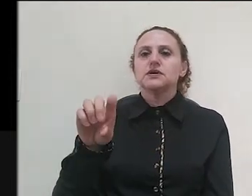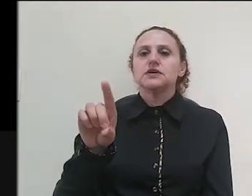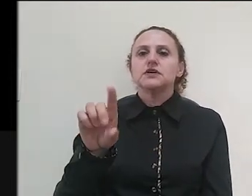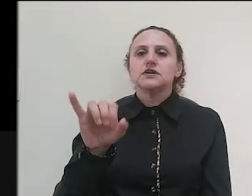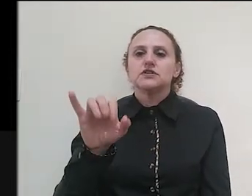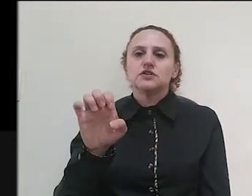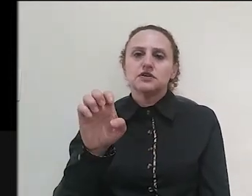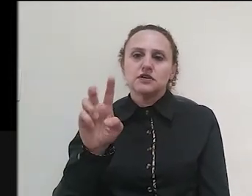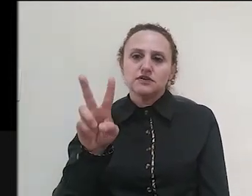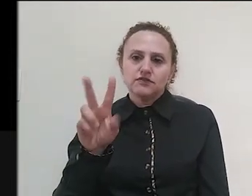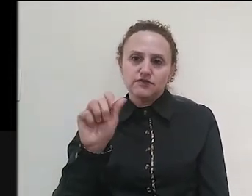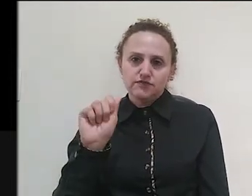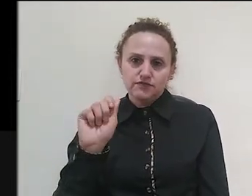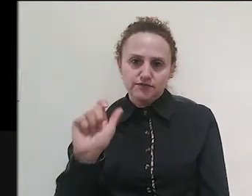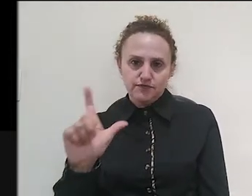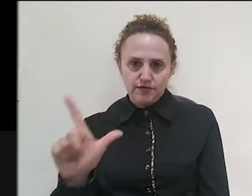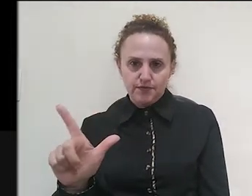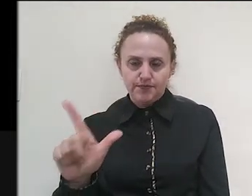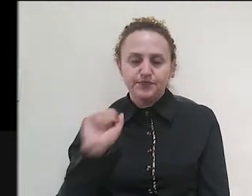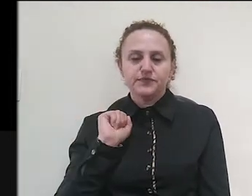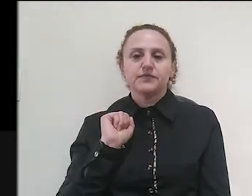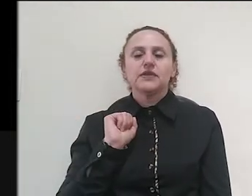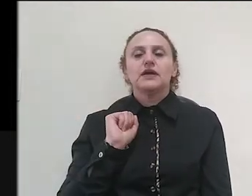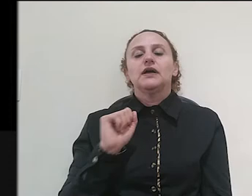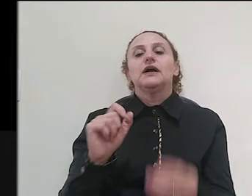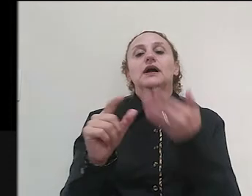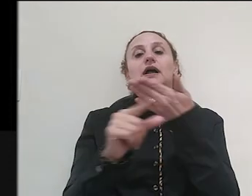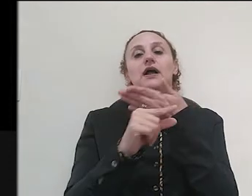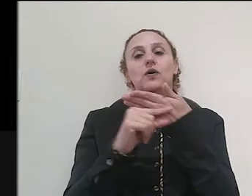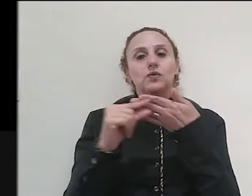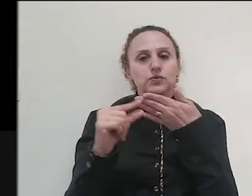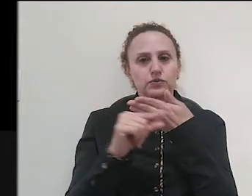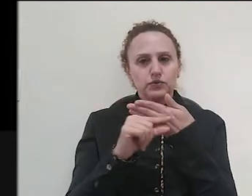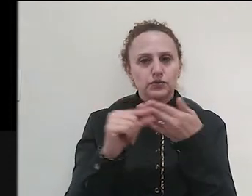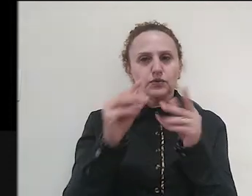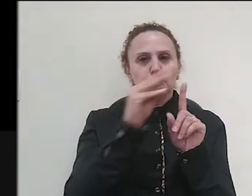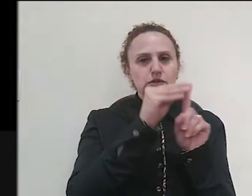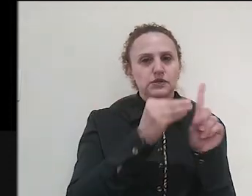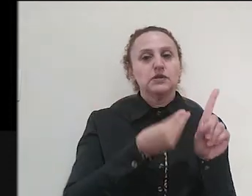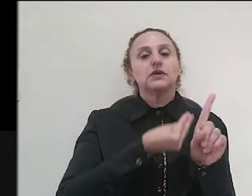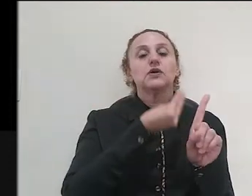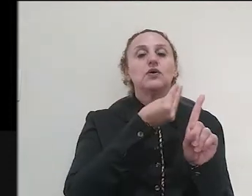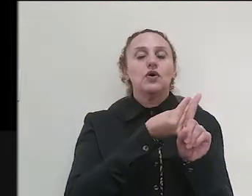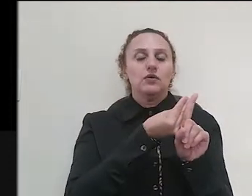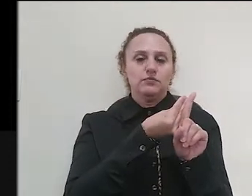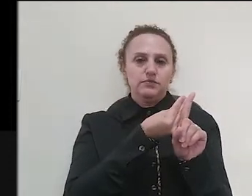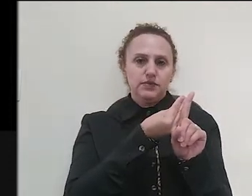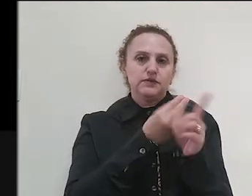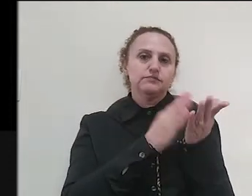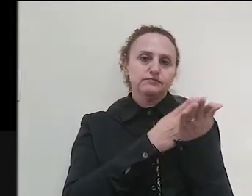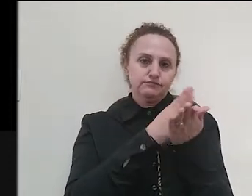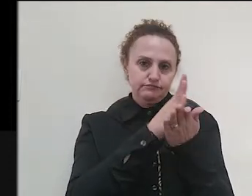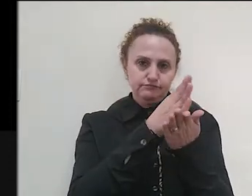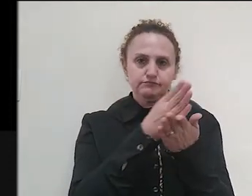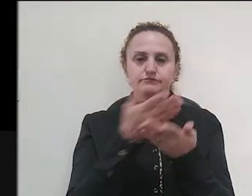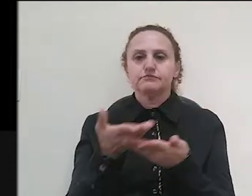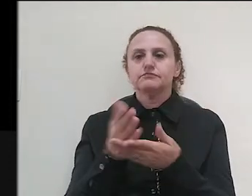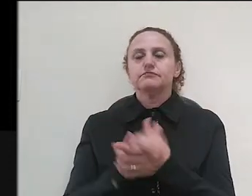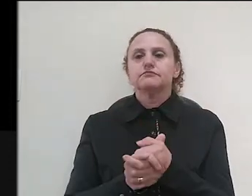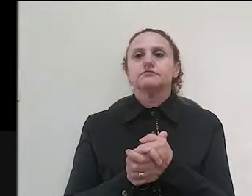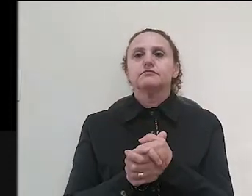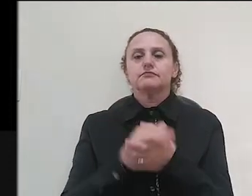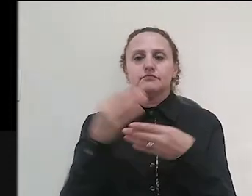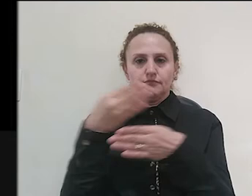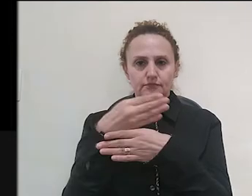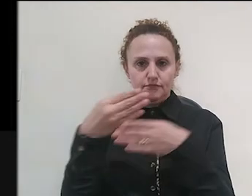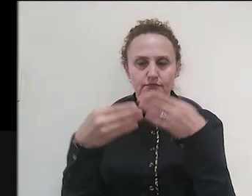e obras desta época, do Barroco. Na poesia se destacam o espanhol Góngora, o espanhol